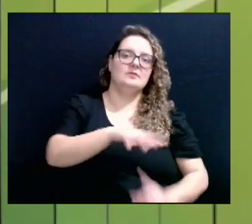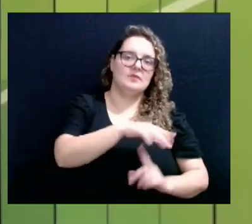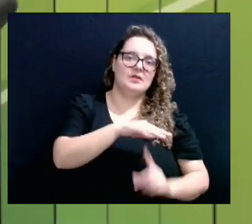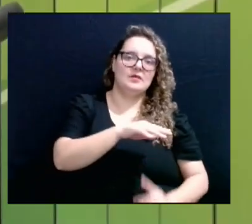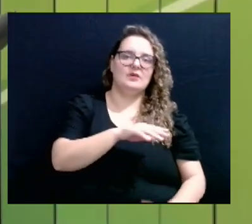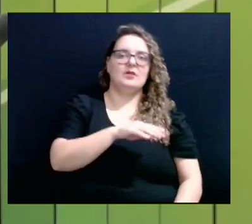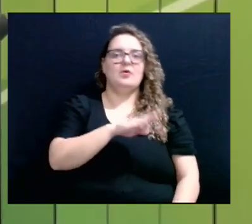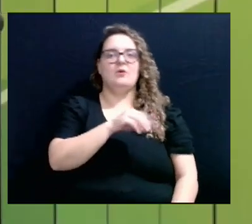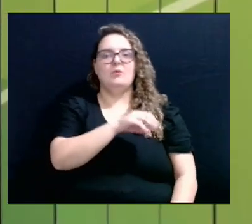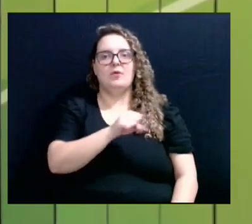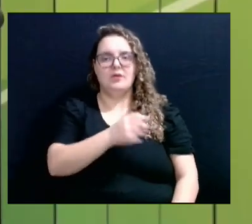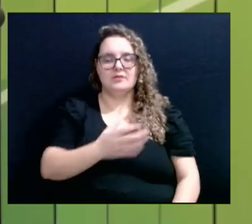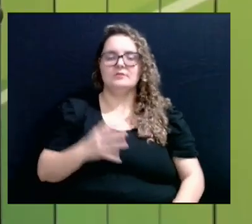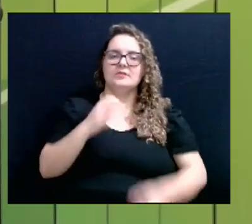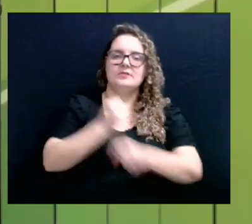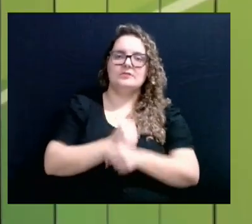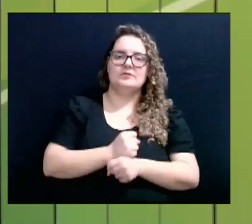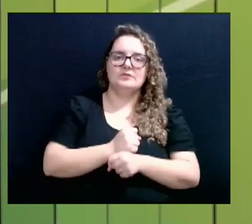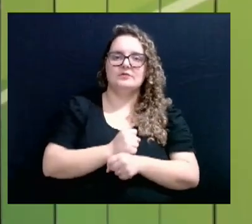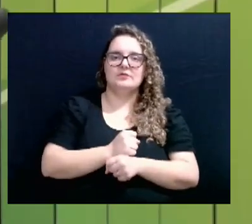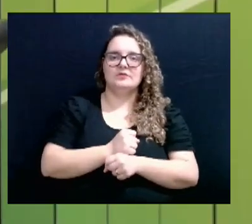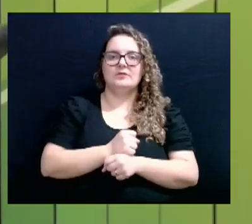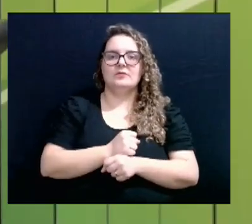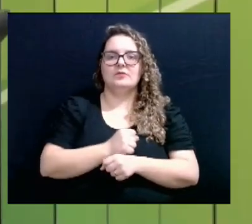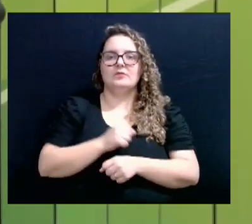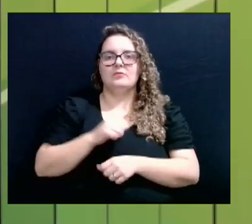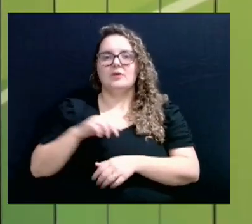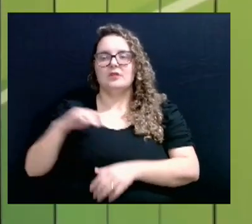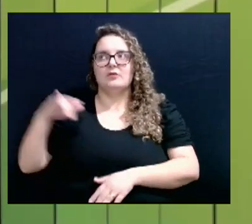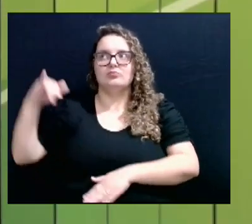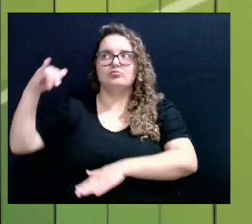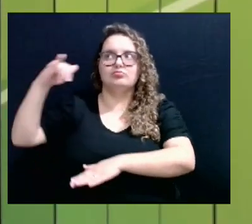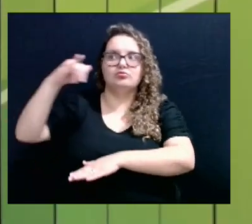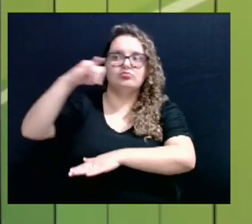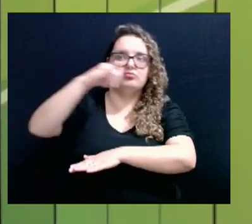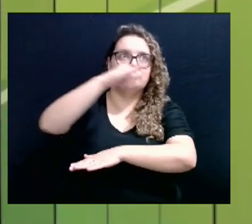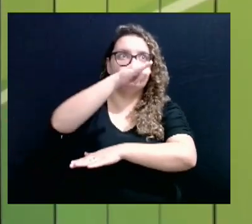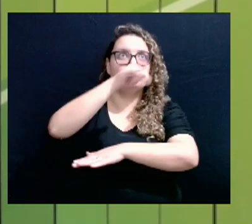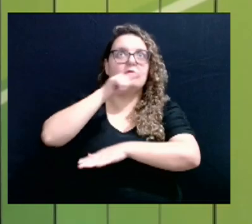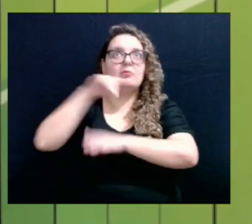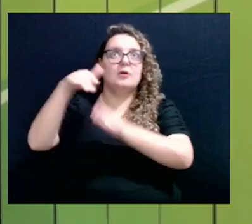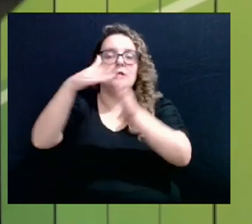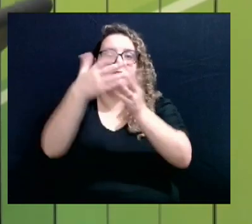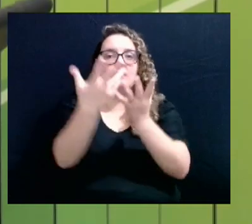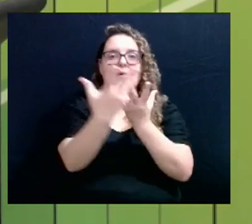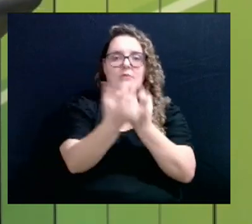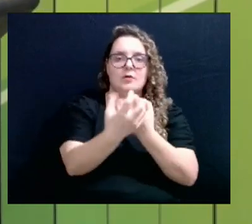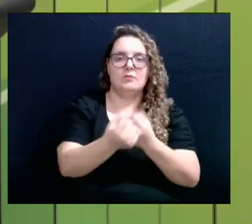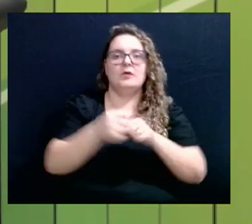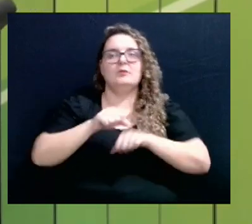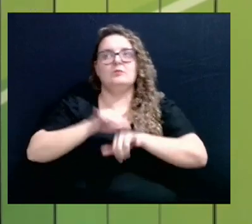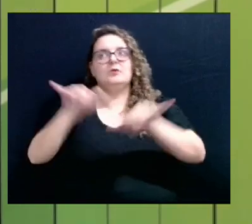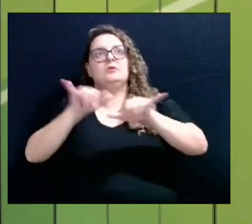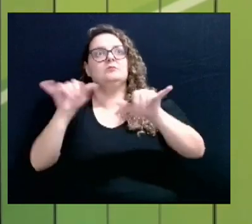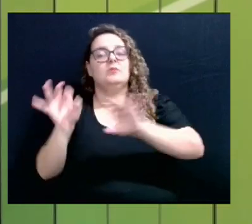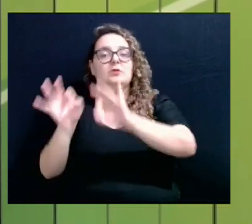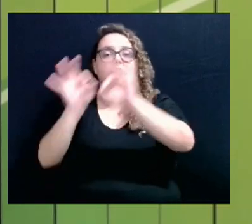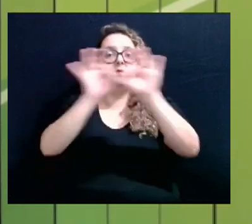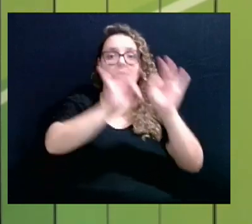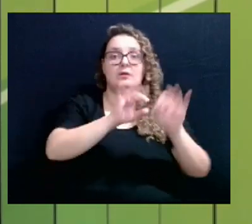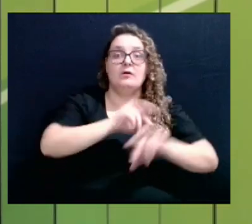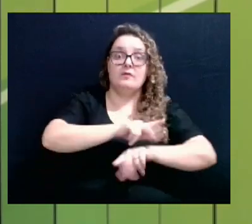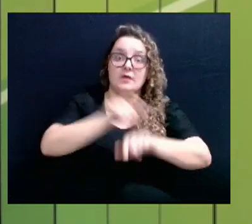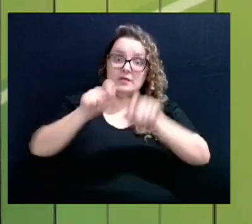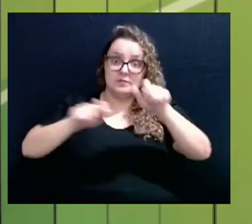para sobrevoar o caminho dos rios voadores, coletando dados e monitorando o percurso. Muita gente trabalhando para entender